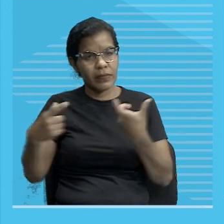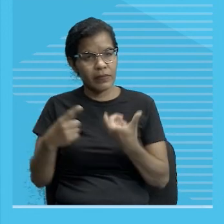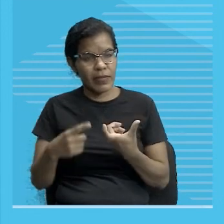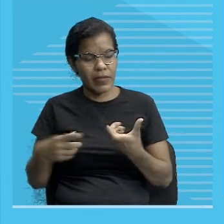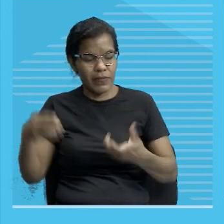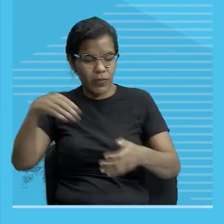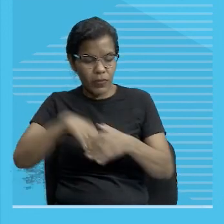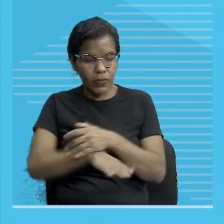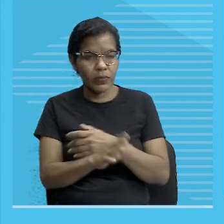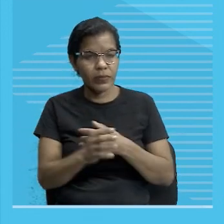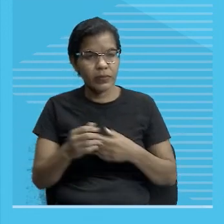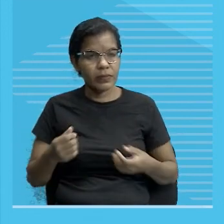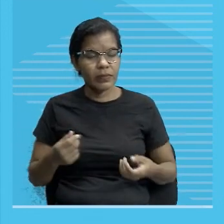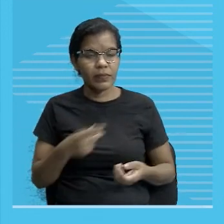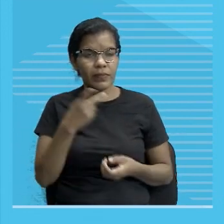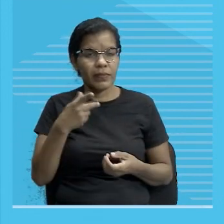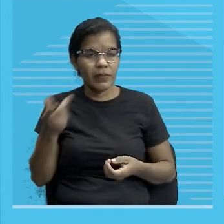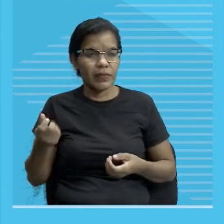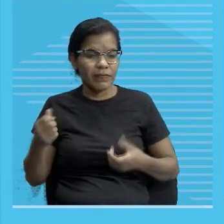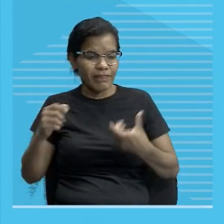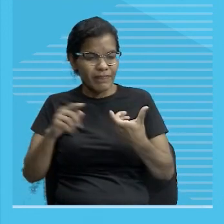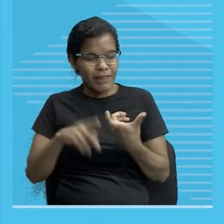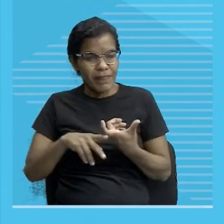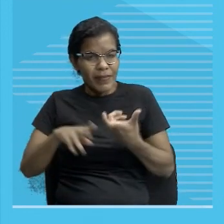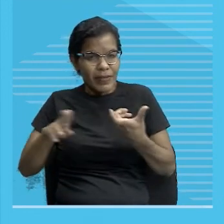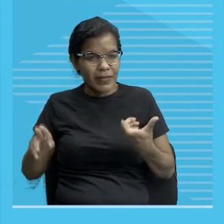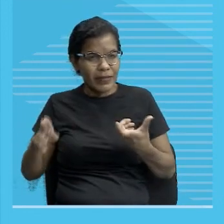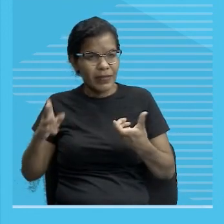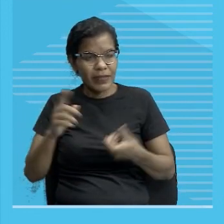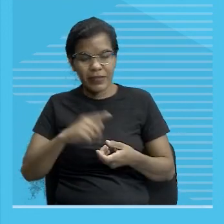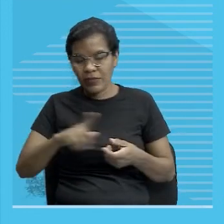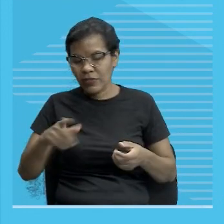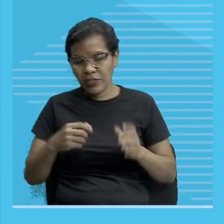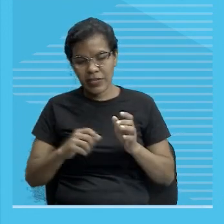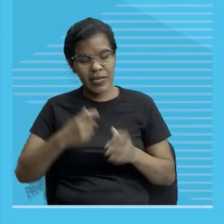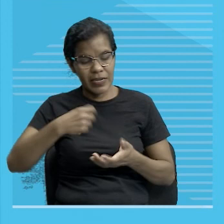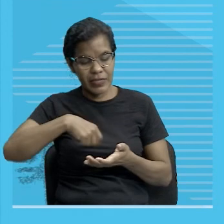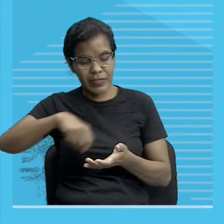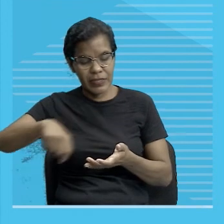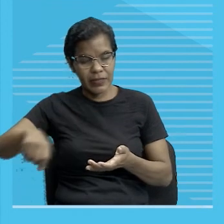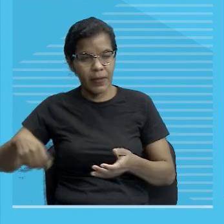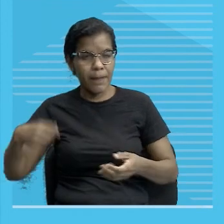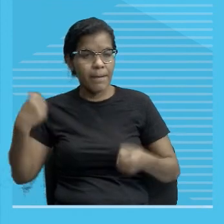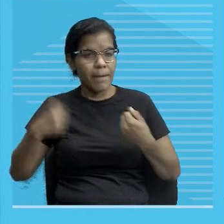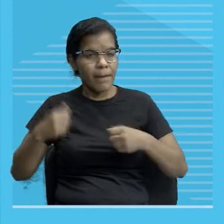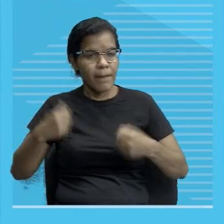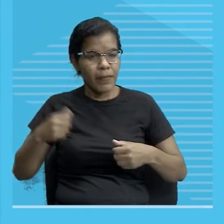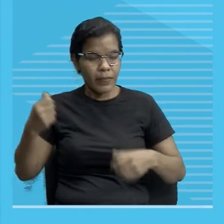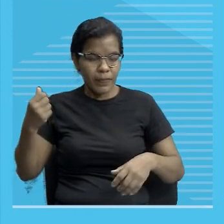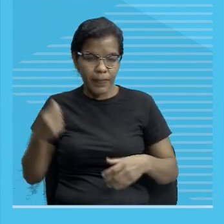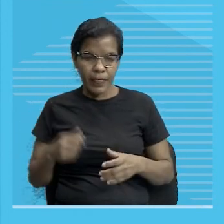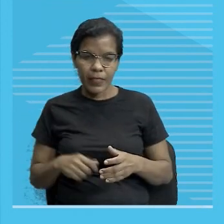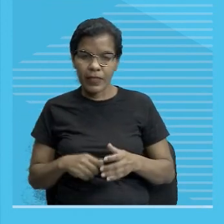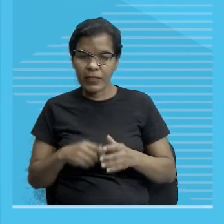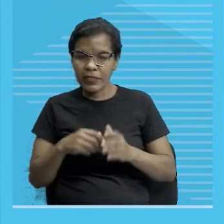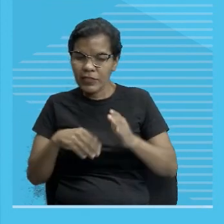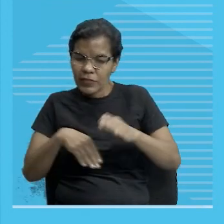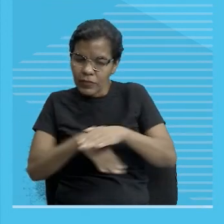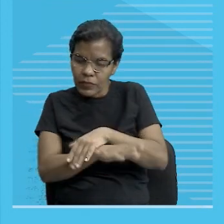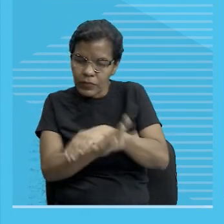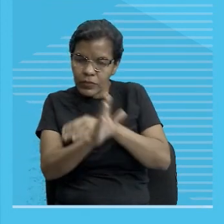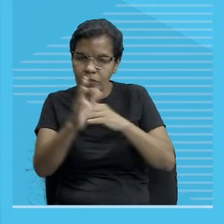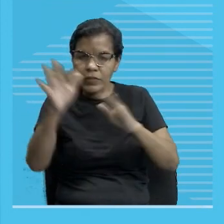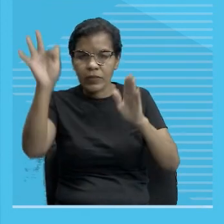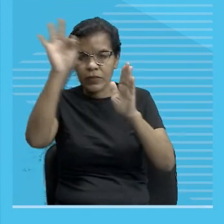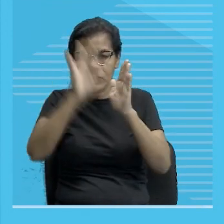ocultas. Como eu disse para vocês, essas palavras, elas, apesar de não estarem escritas, podem estar subentendidas, escondidinhas lá